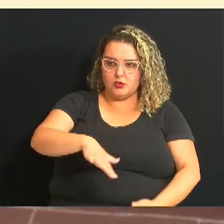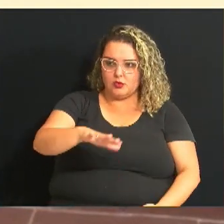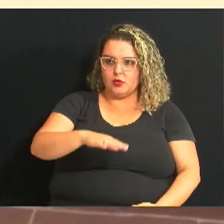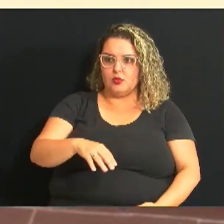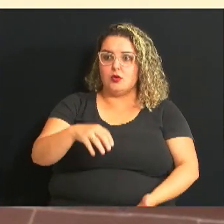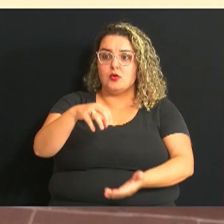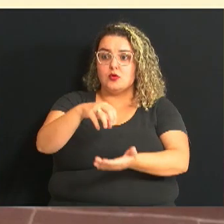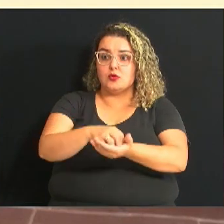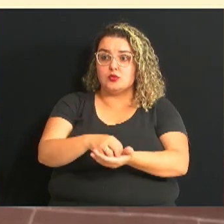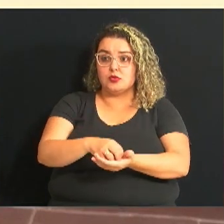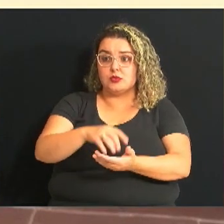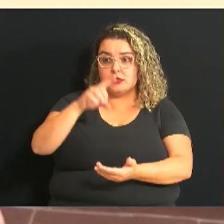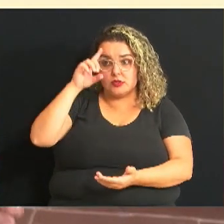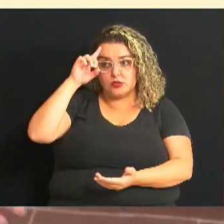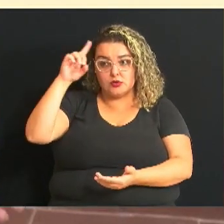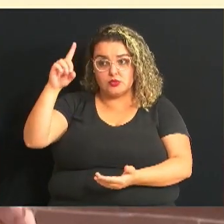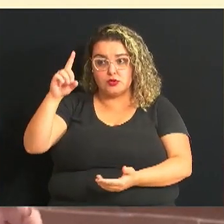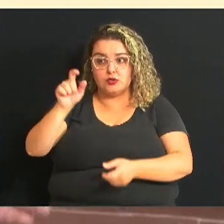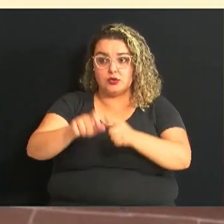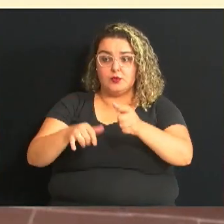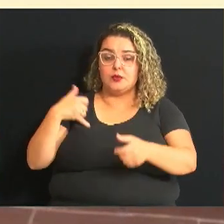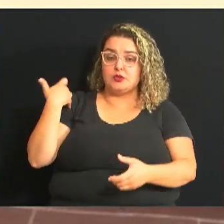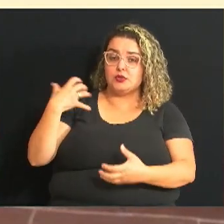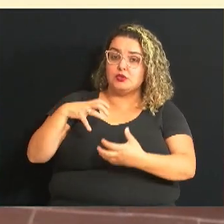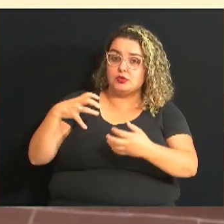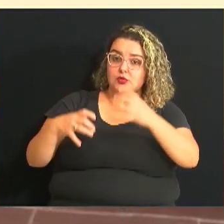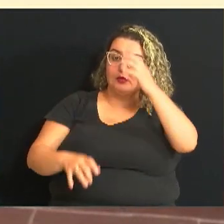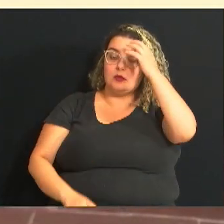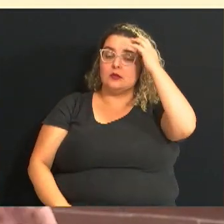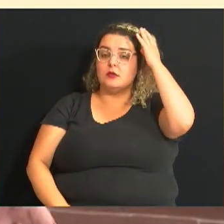Pessoa Idosa, mas desde